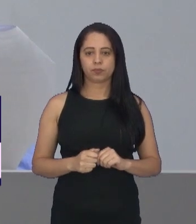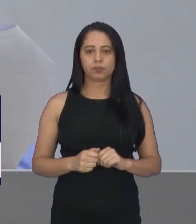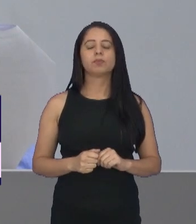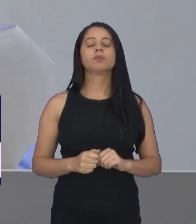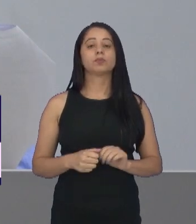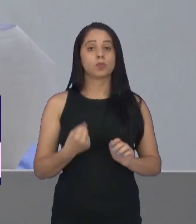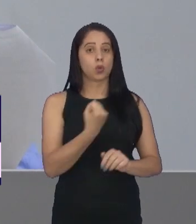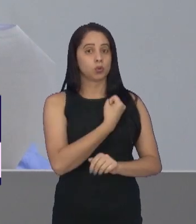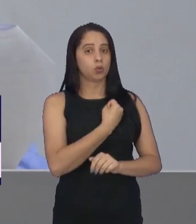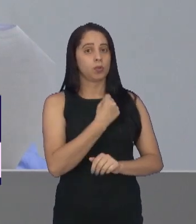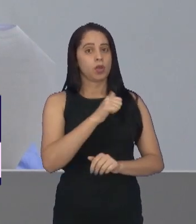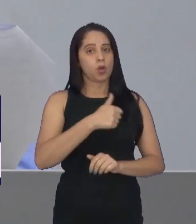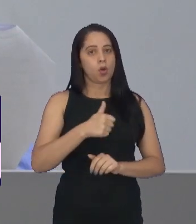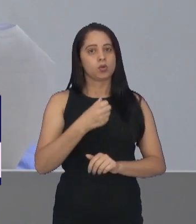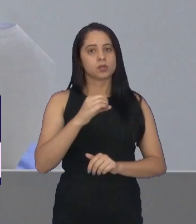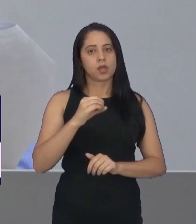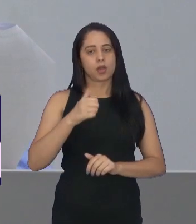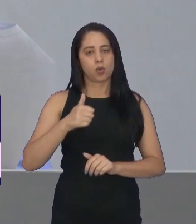número